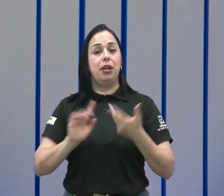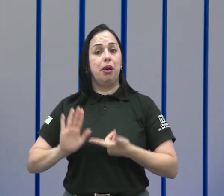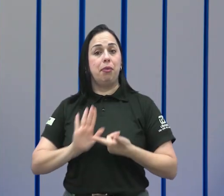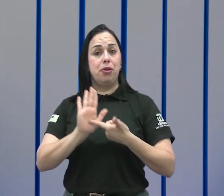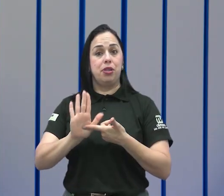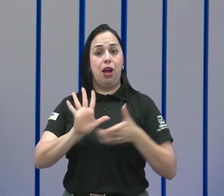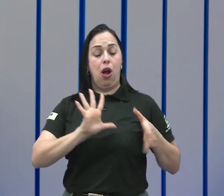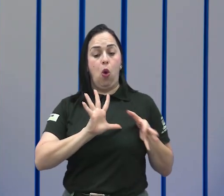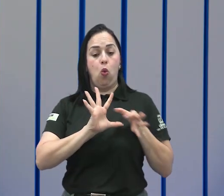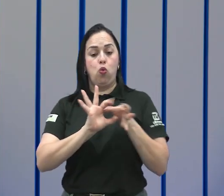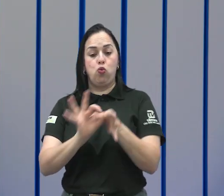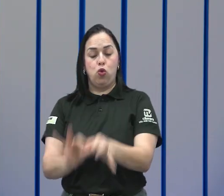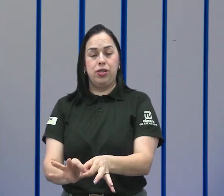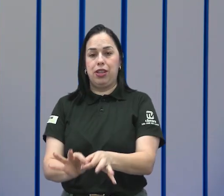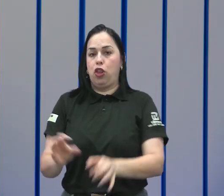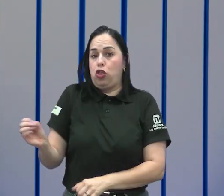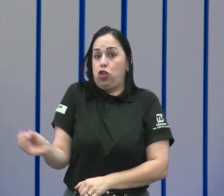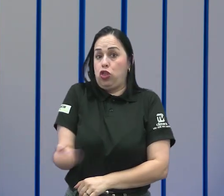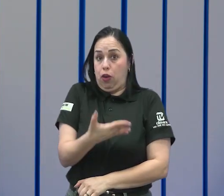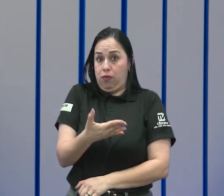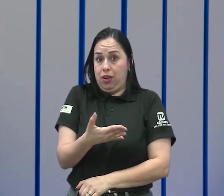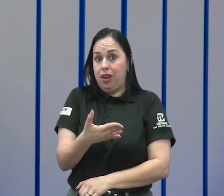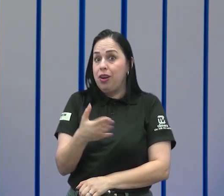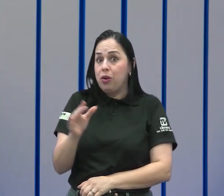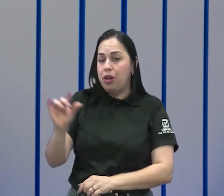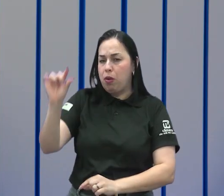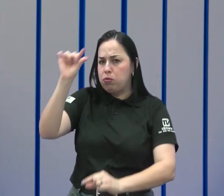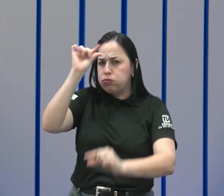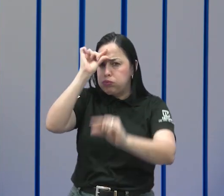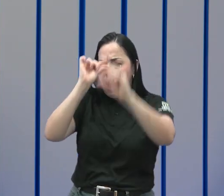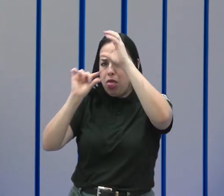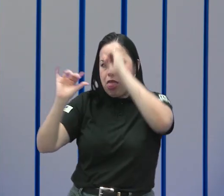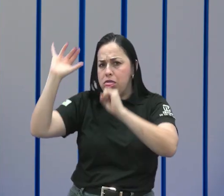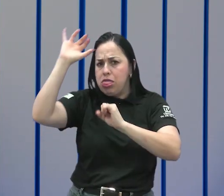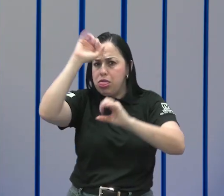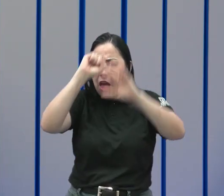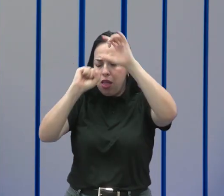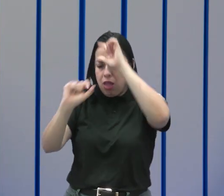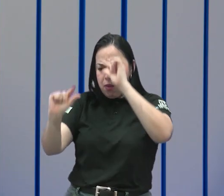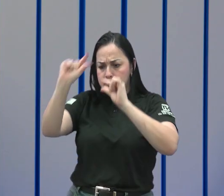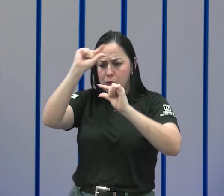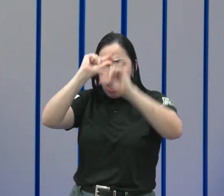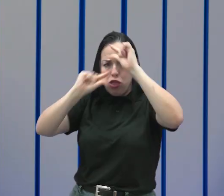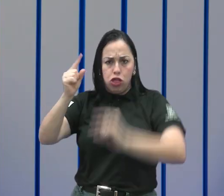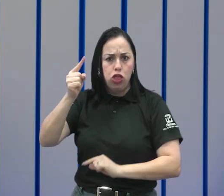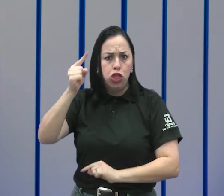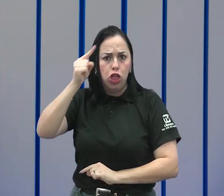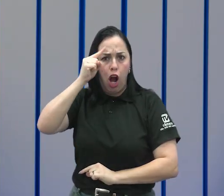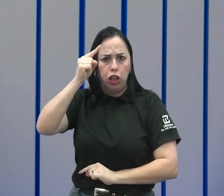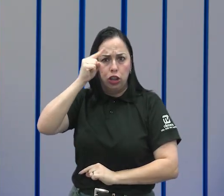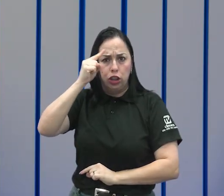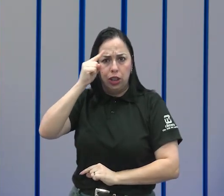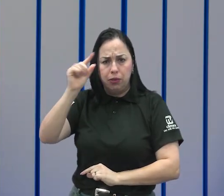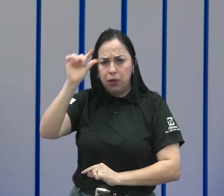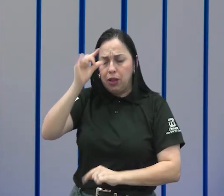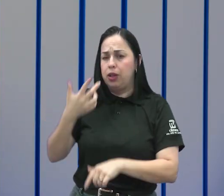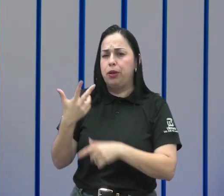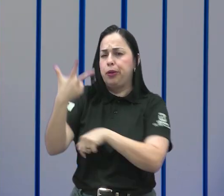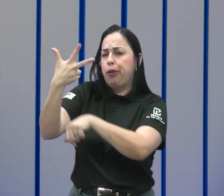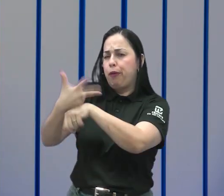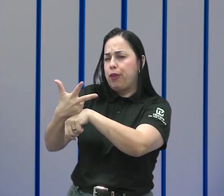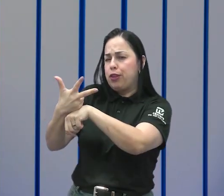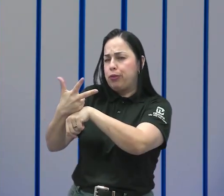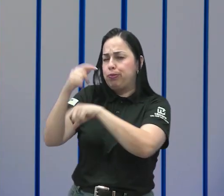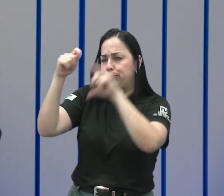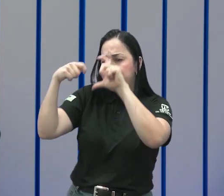um conceito novo, o Nano-Learning, uma metodologia baseada em pequenas pílulas de conhecimentos em formatos